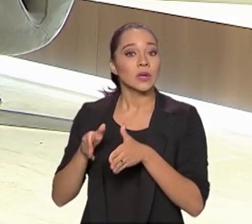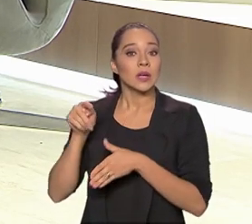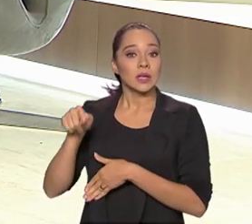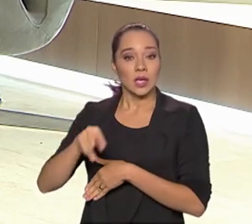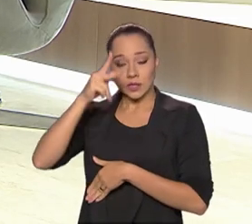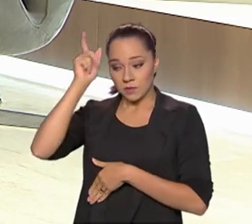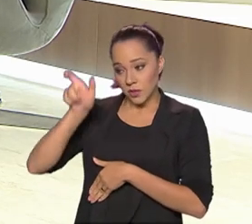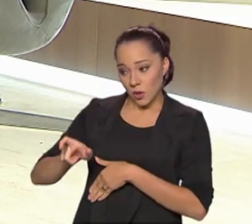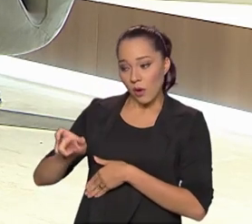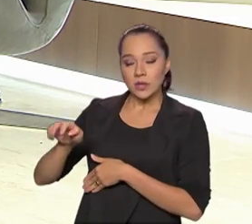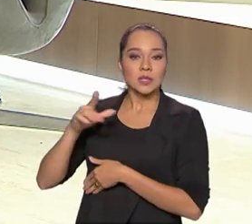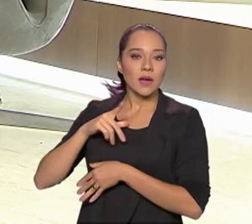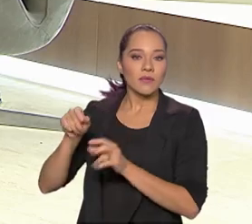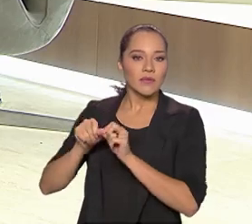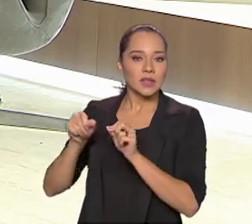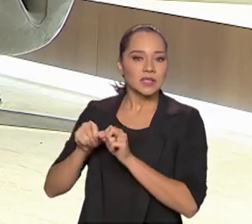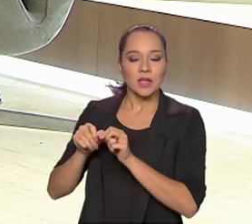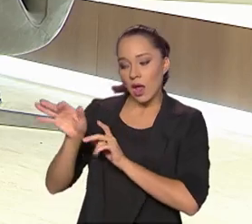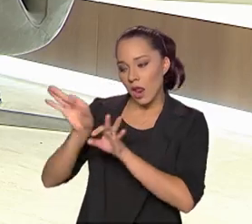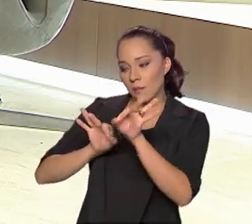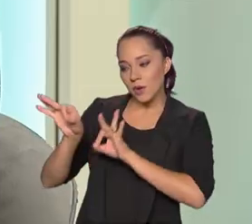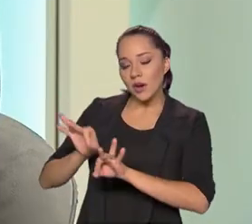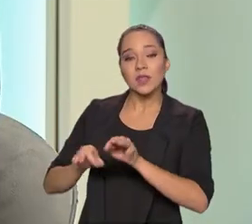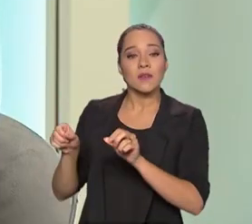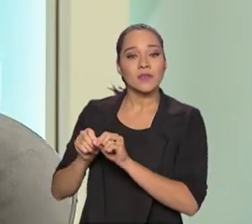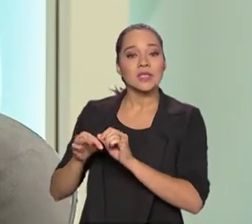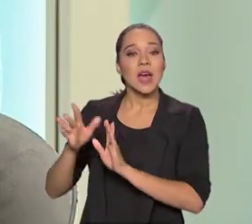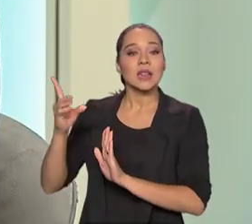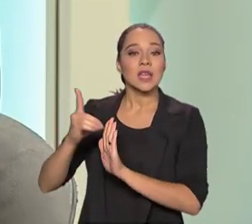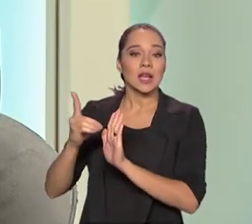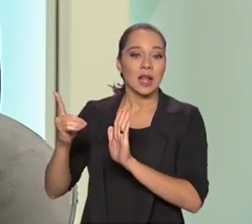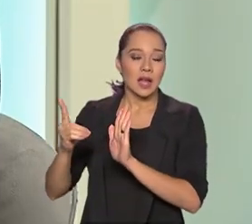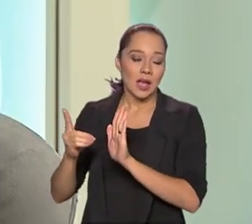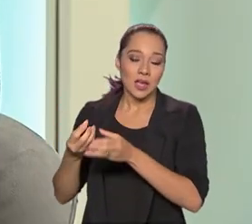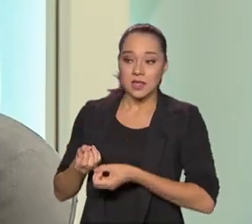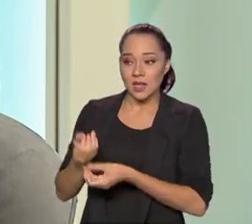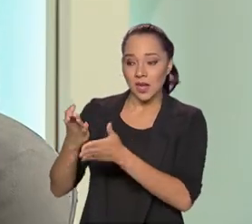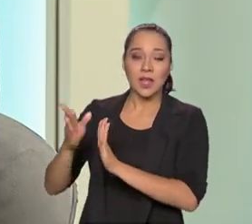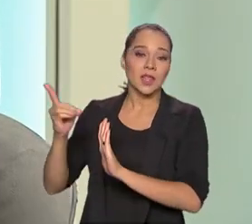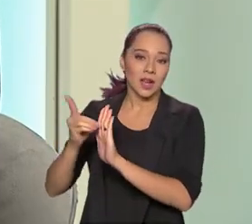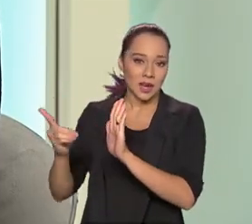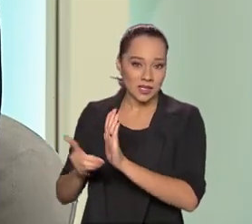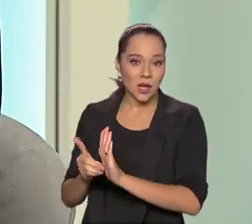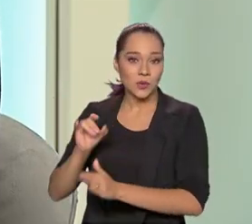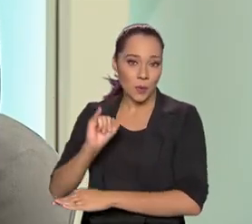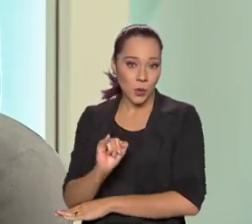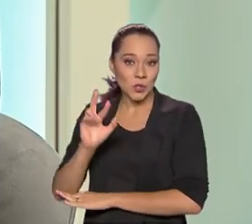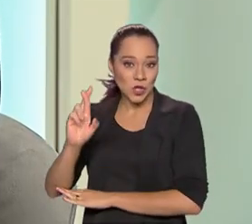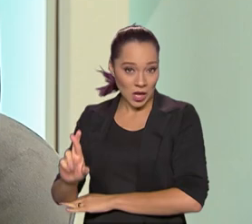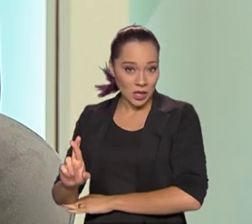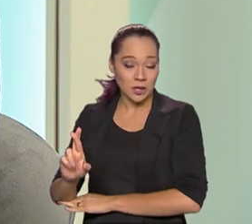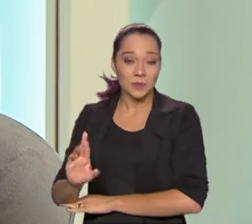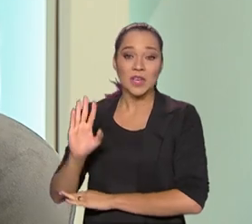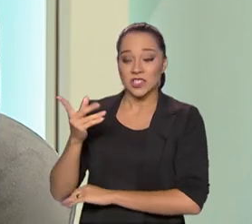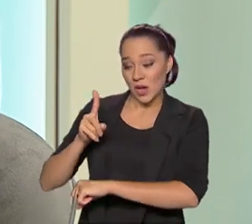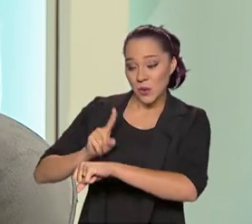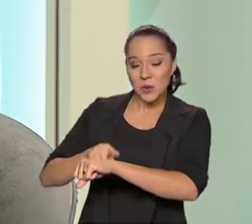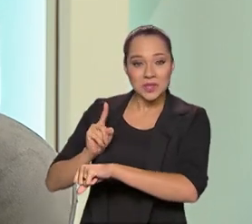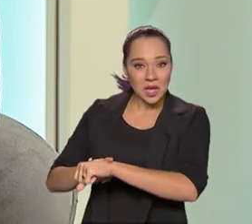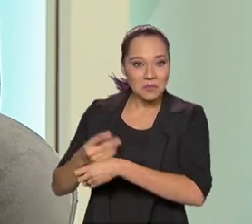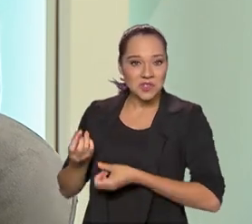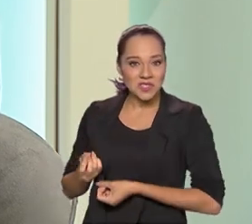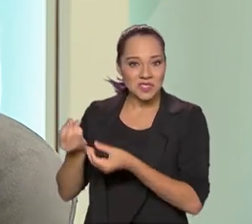os contribuintes estavam elaborando, preparando e entregando suas declarações, uma vez que o prazo